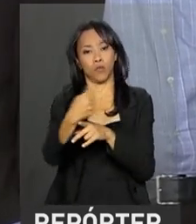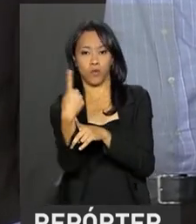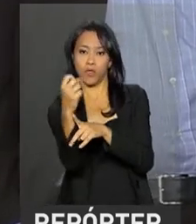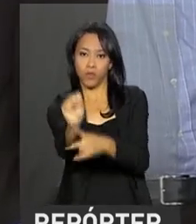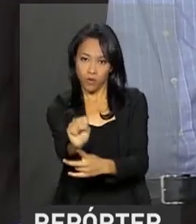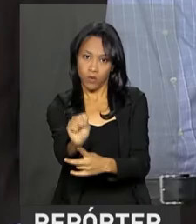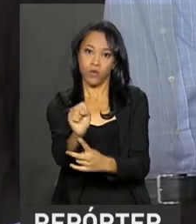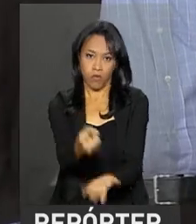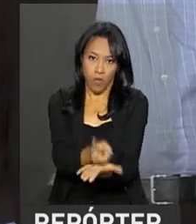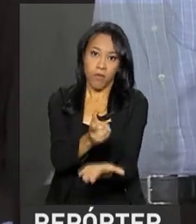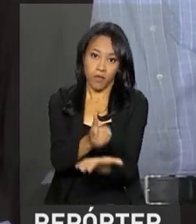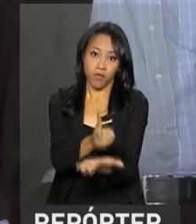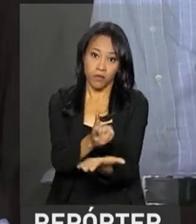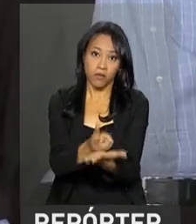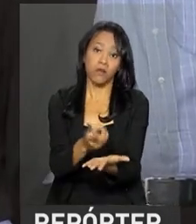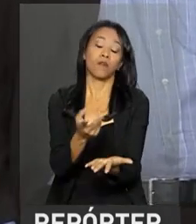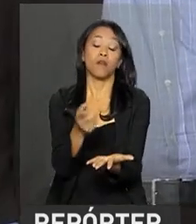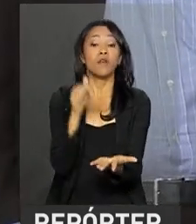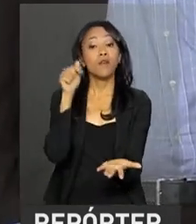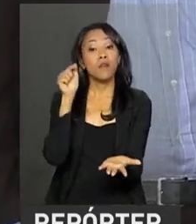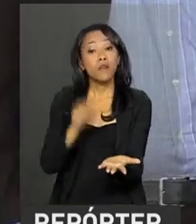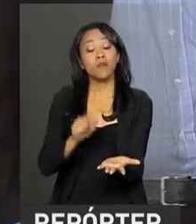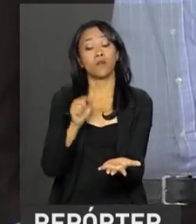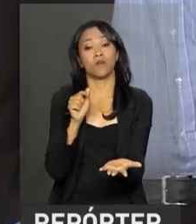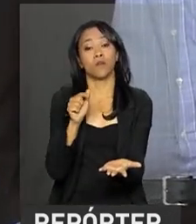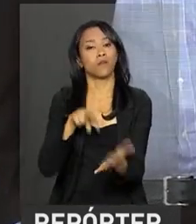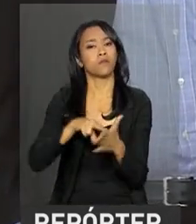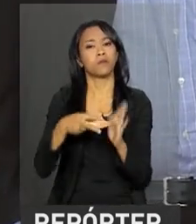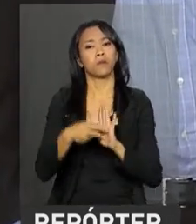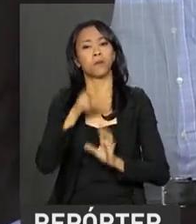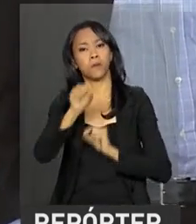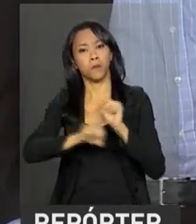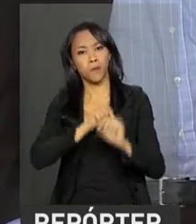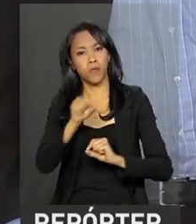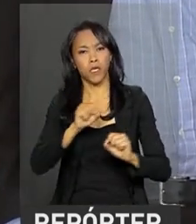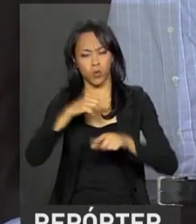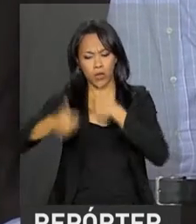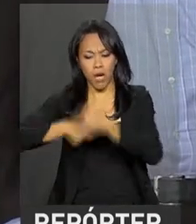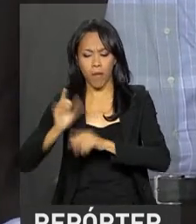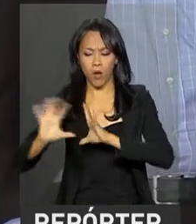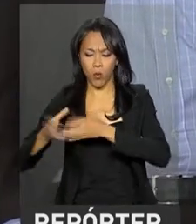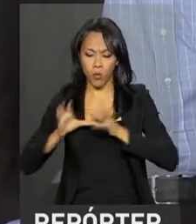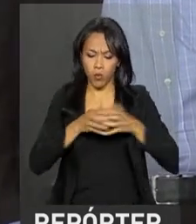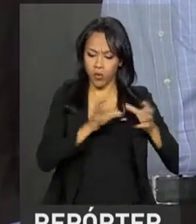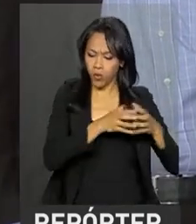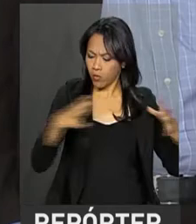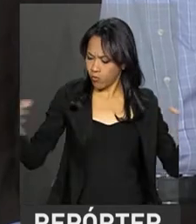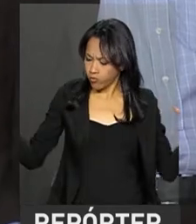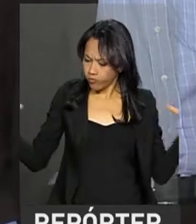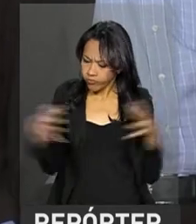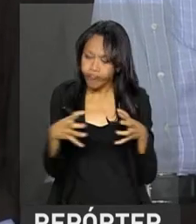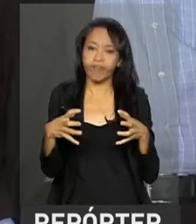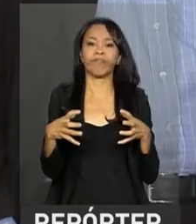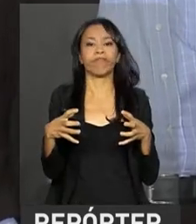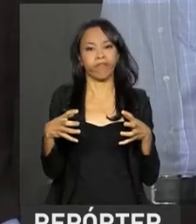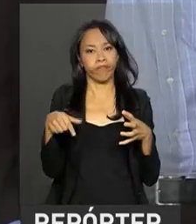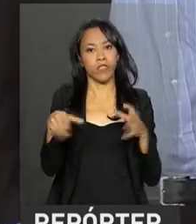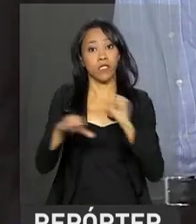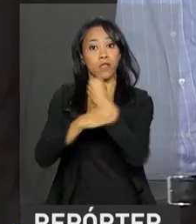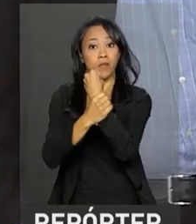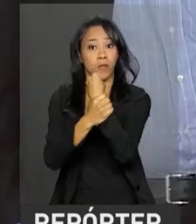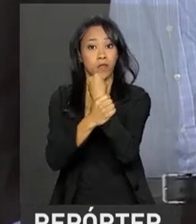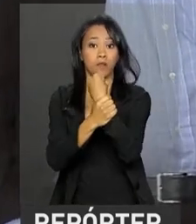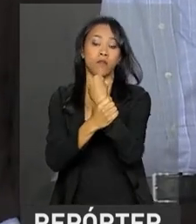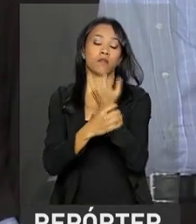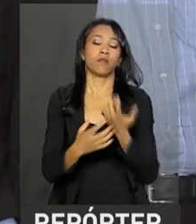evidentemente, tudo isto poderá indicar que a ação conjunta, coordenada destas forças de segurança possa